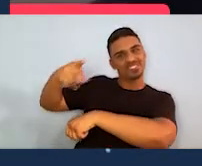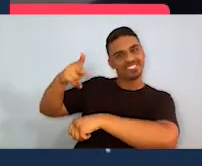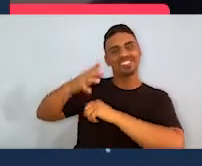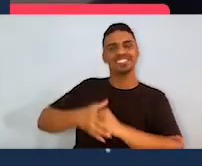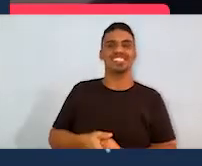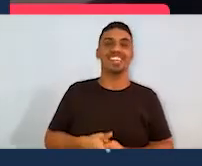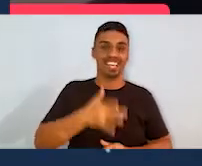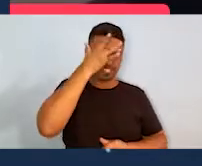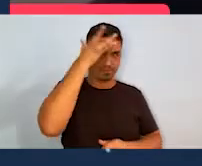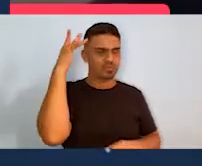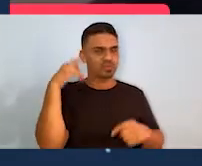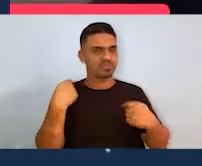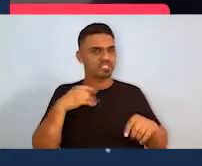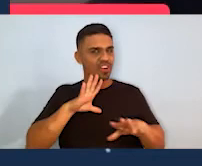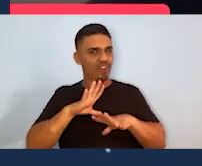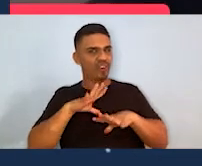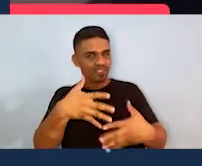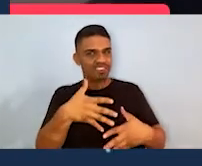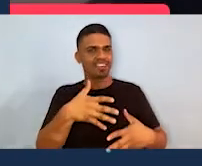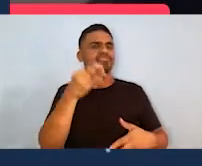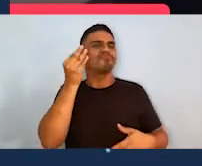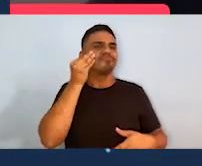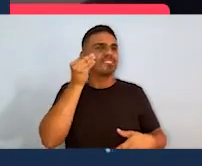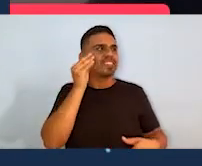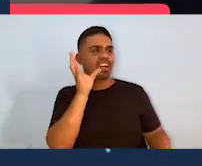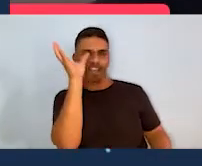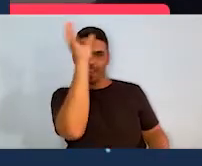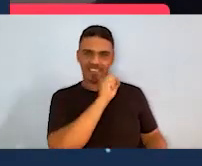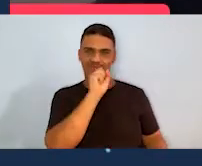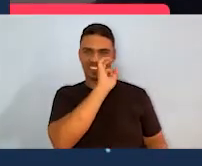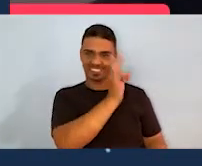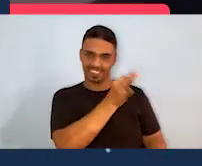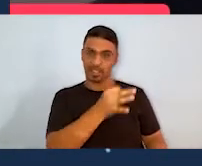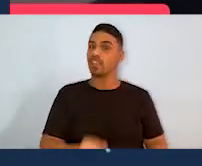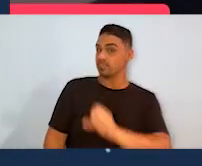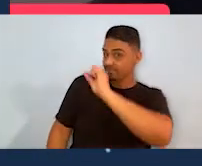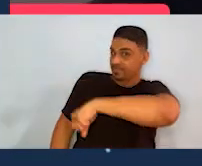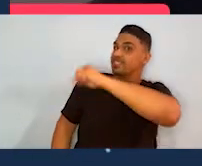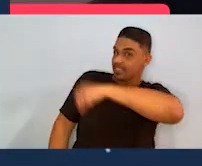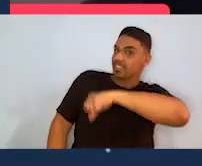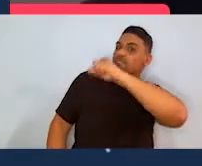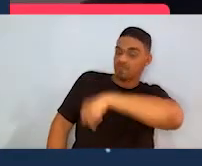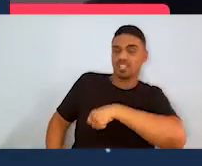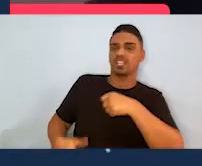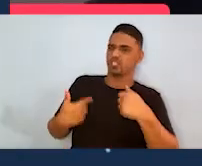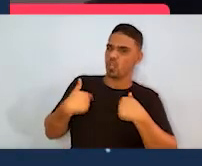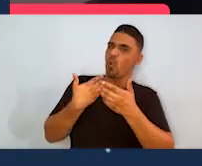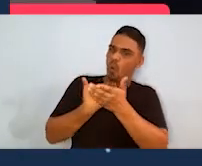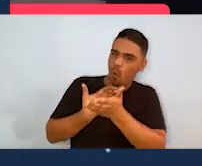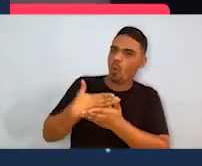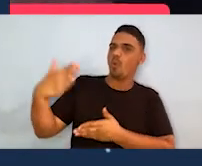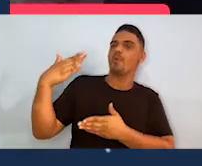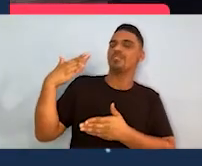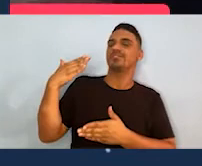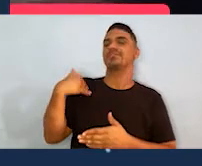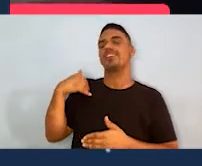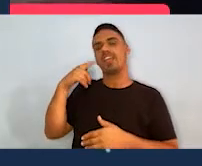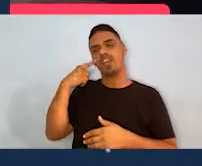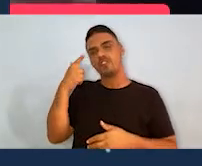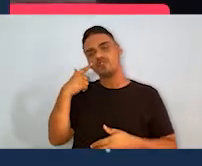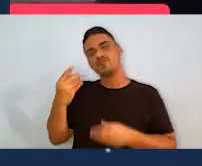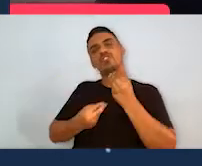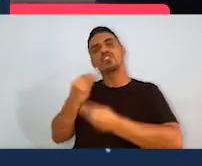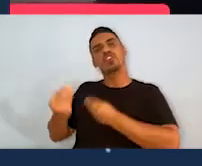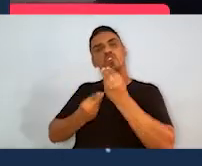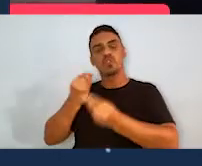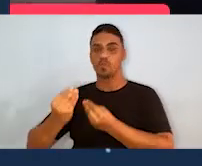O pessoal tem que arriscar, tentar para aprender também, né? Exatamente. Eu só vi o